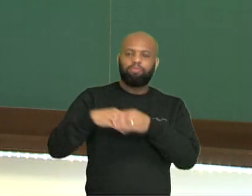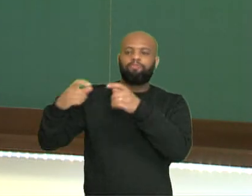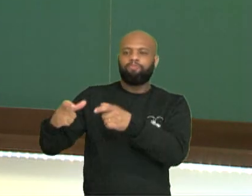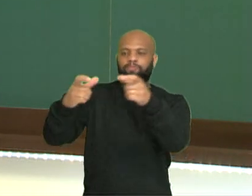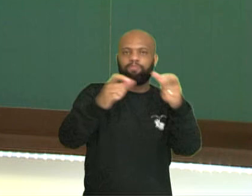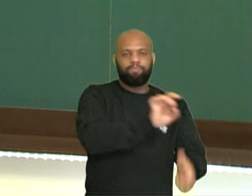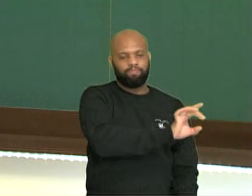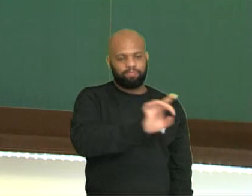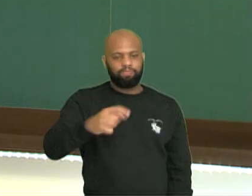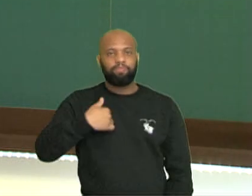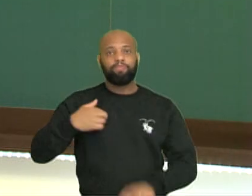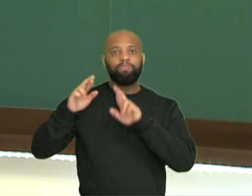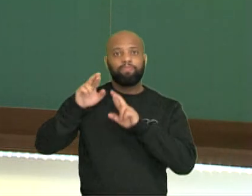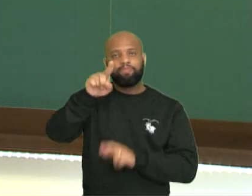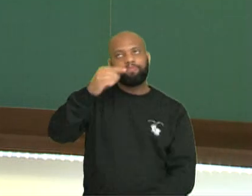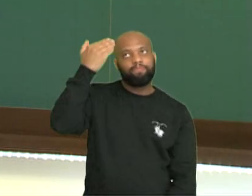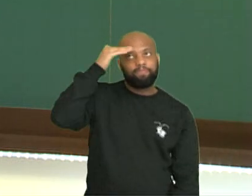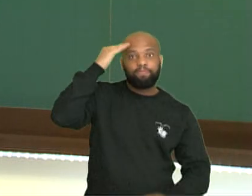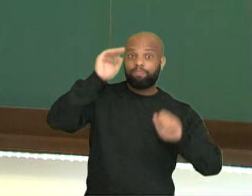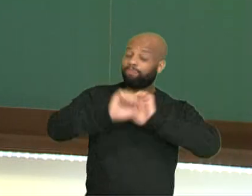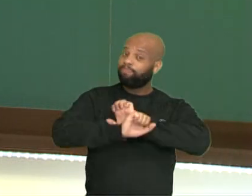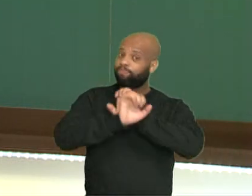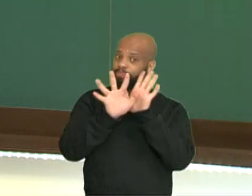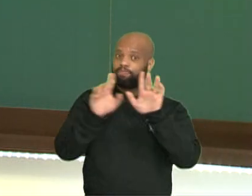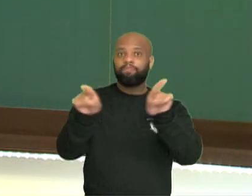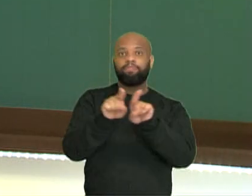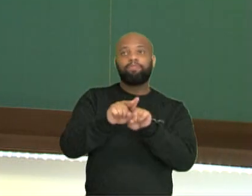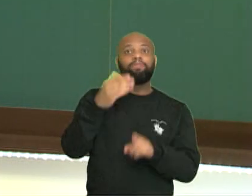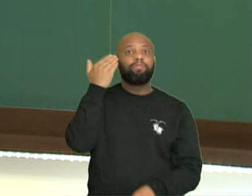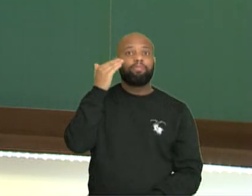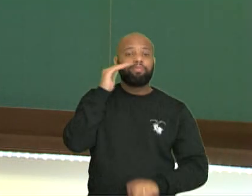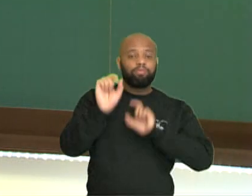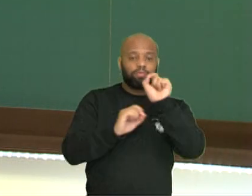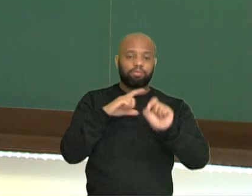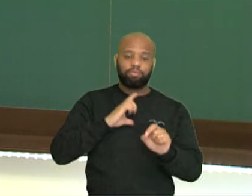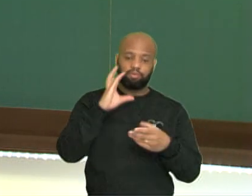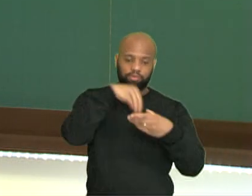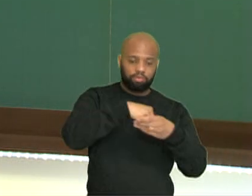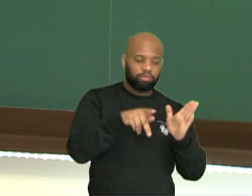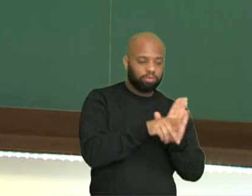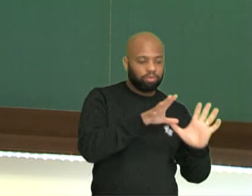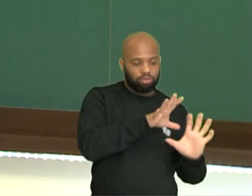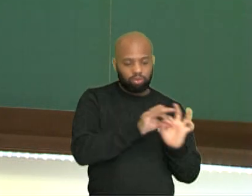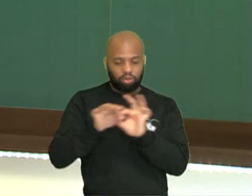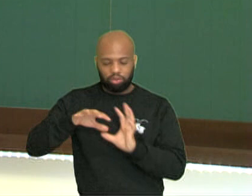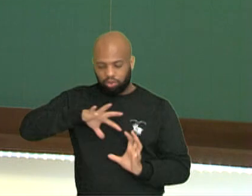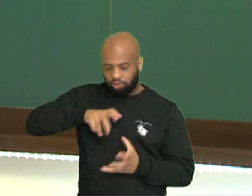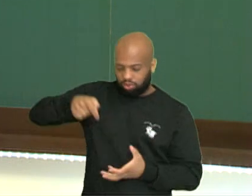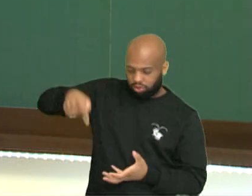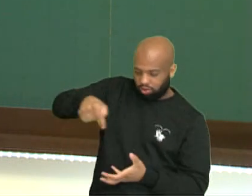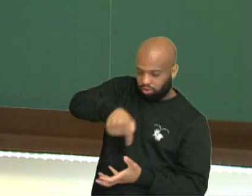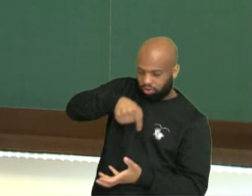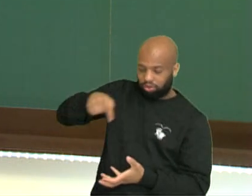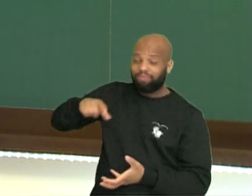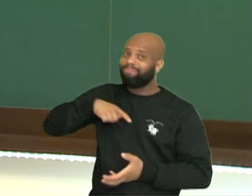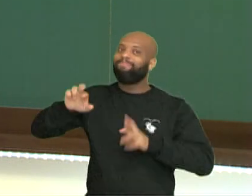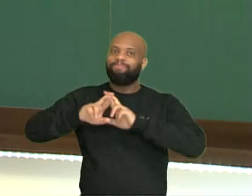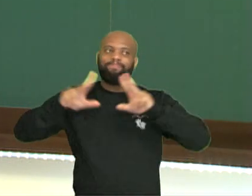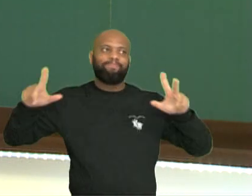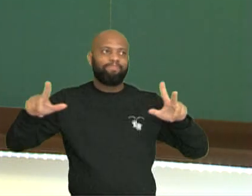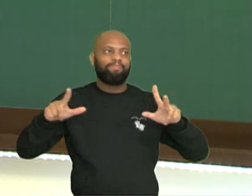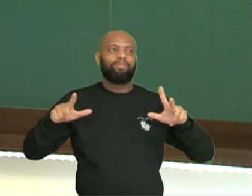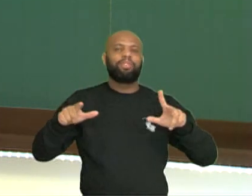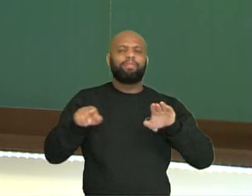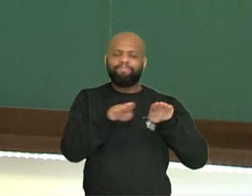lugar. Espero que vocês tenham assimilado e verificado que dentro de um contexto mundial nós temos diferenças, não há